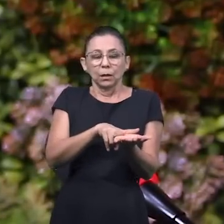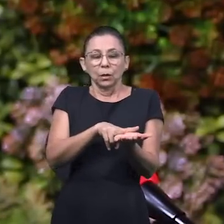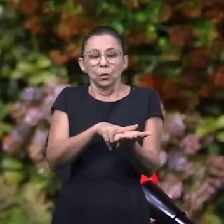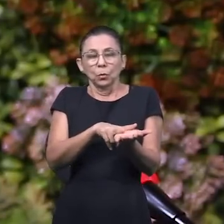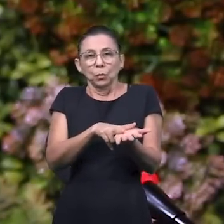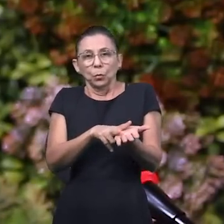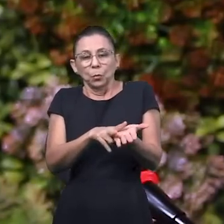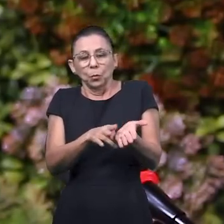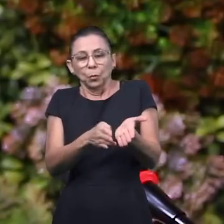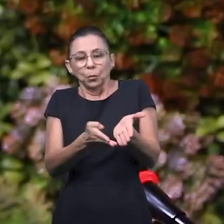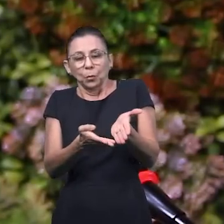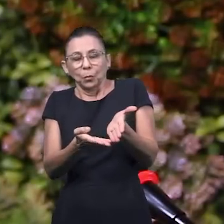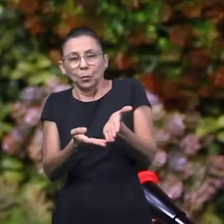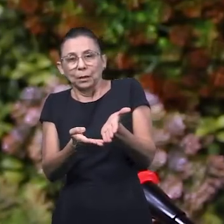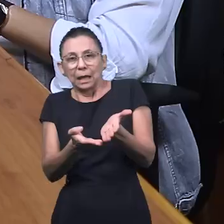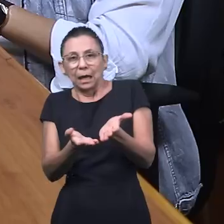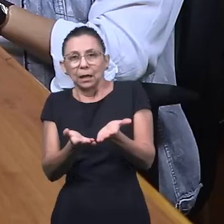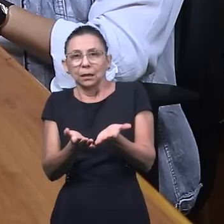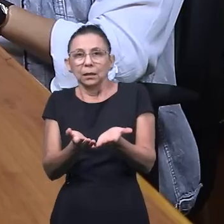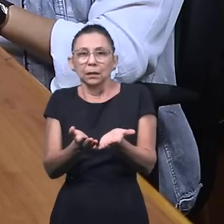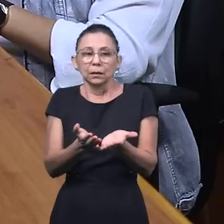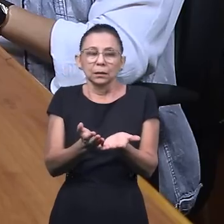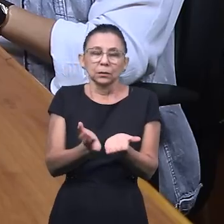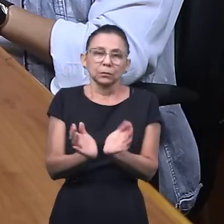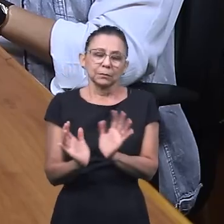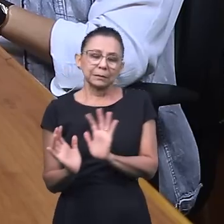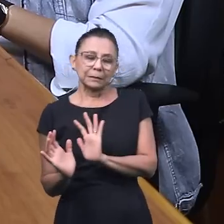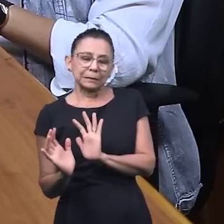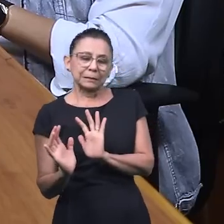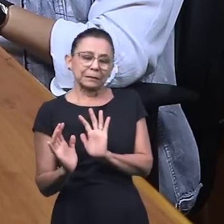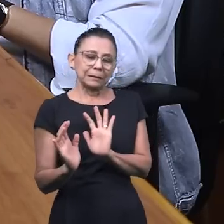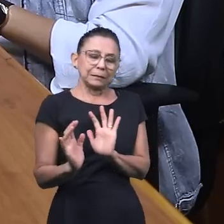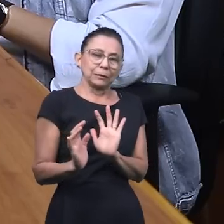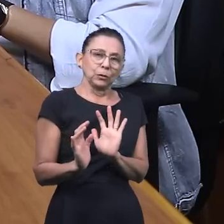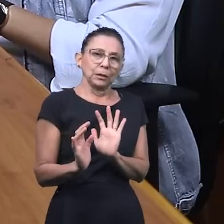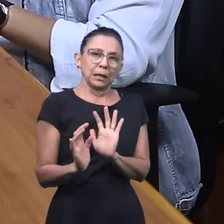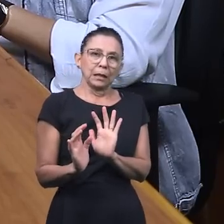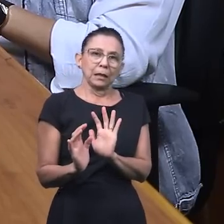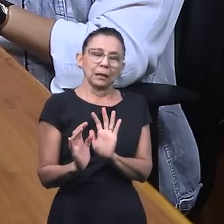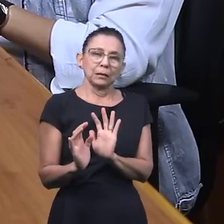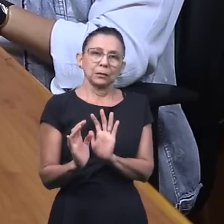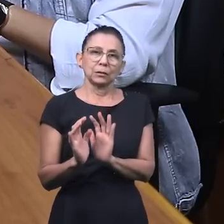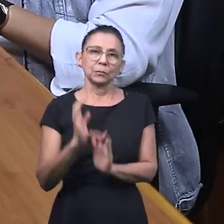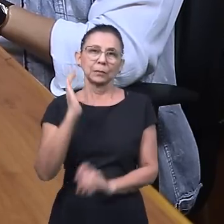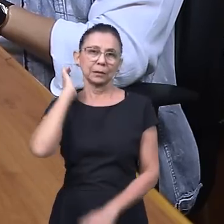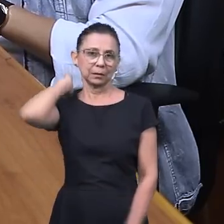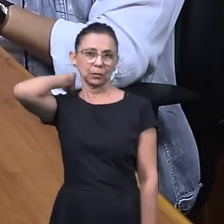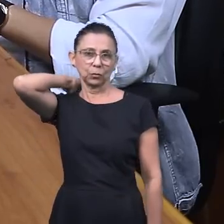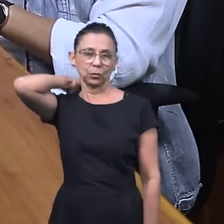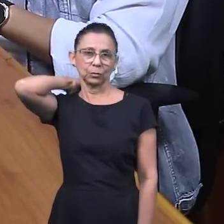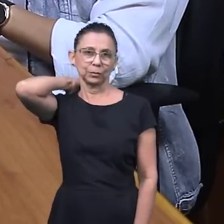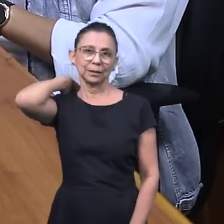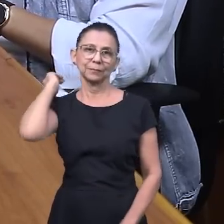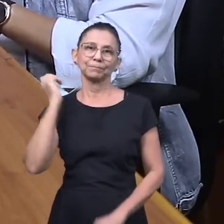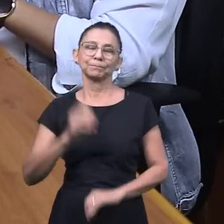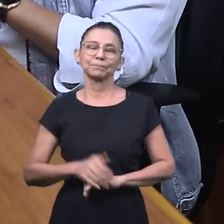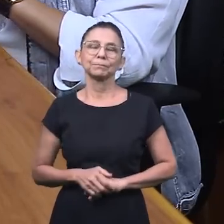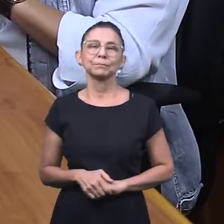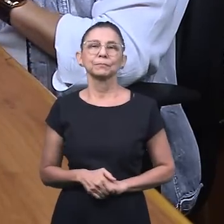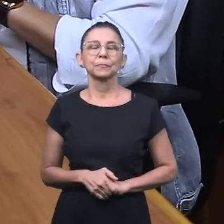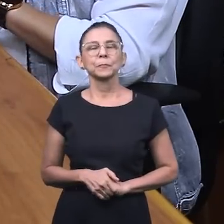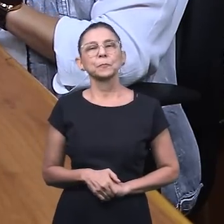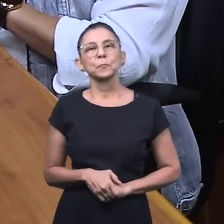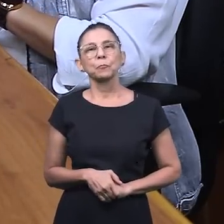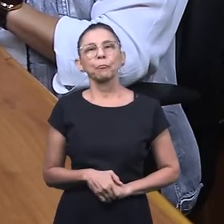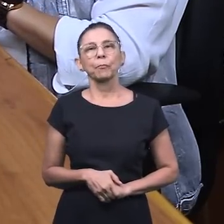podia movimentar, porque o dreno não podia se deslocar ali, no meio da coluna dela. Você